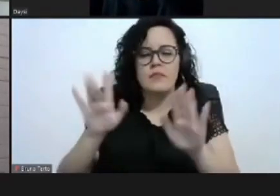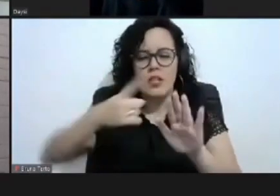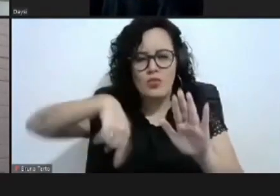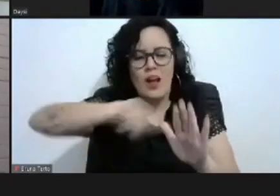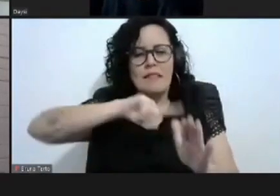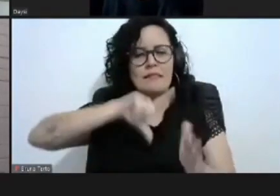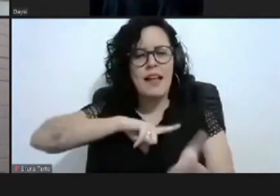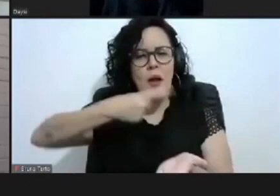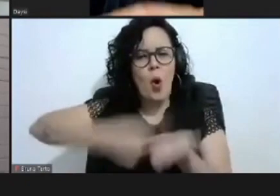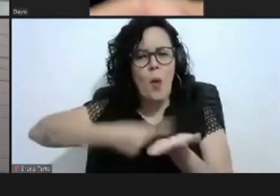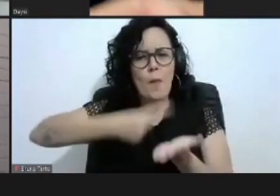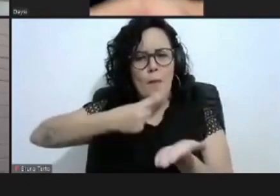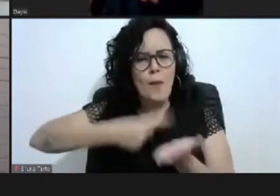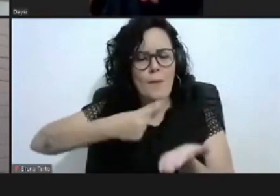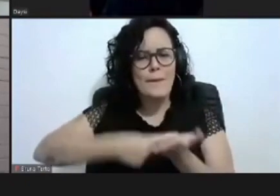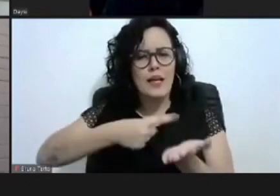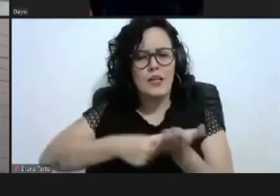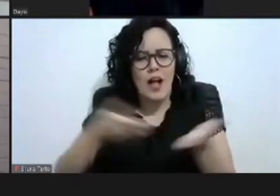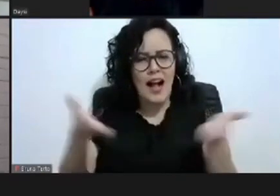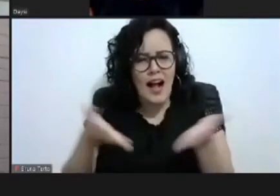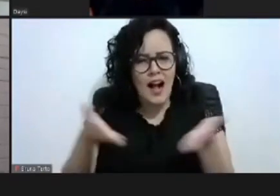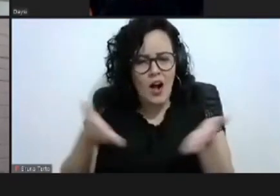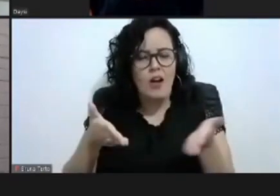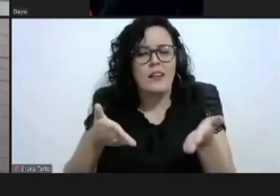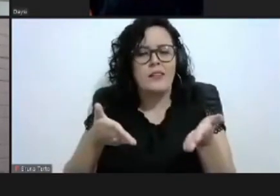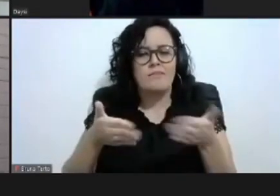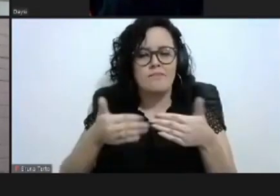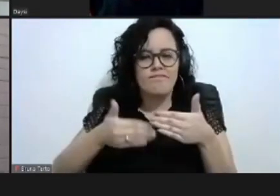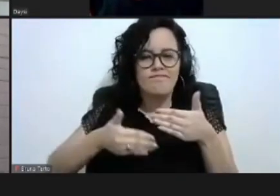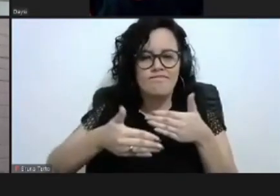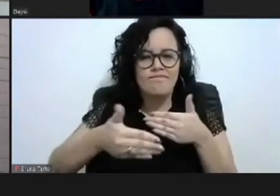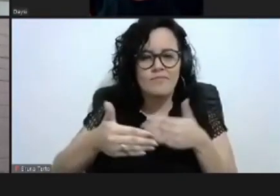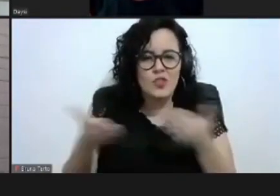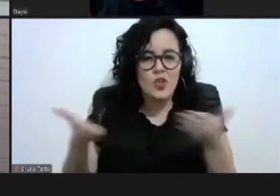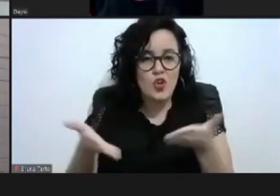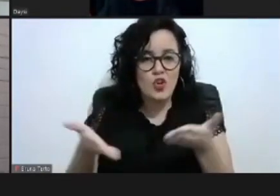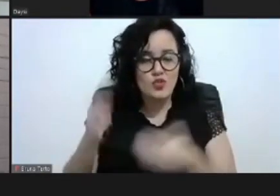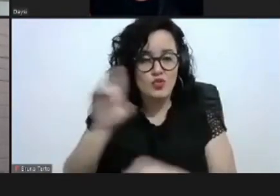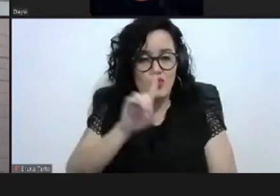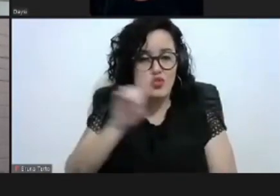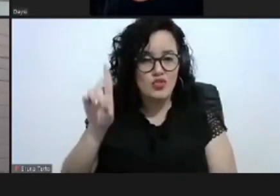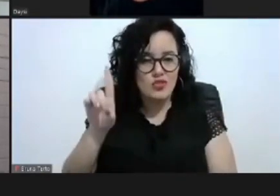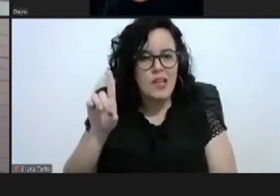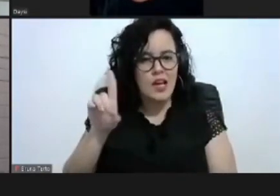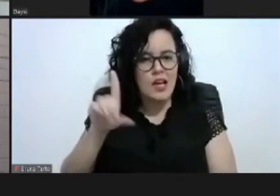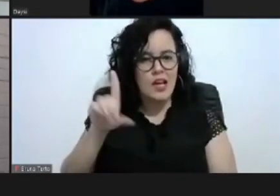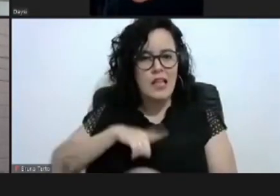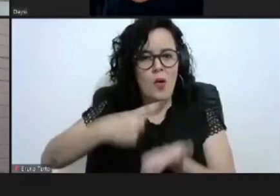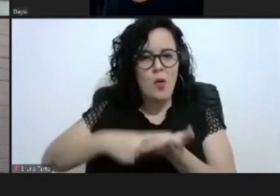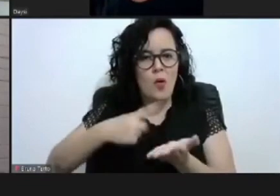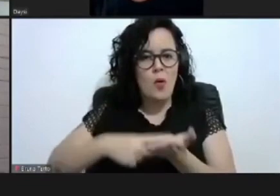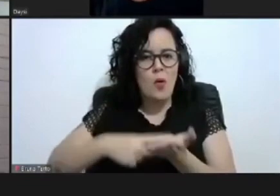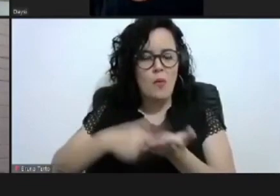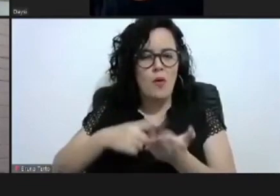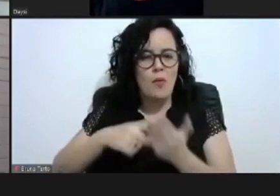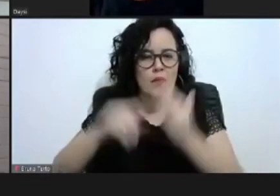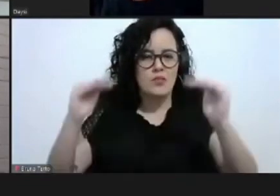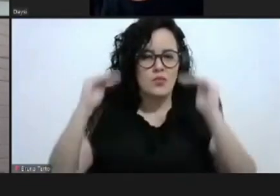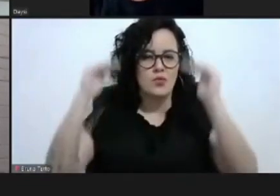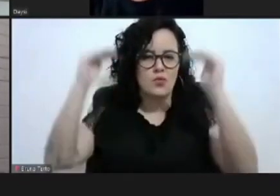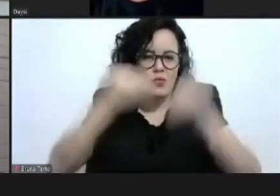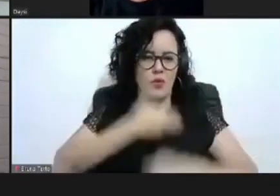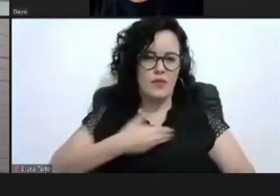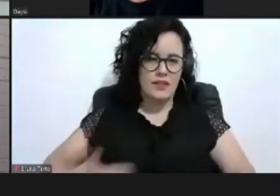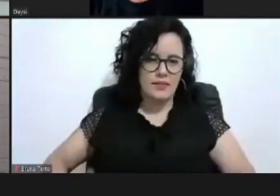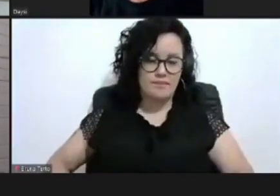que estamos nessa jornada hoje, temos com a democracia. Nós somos o Simpro